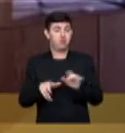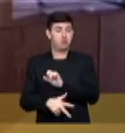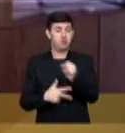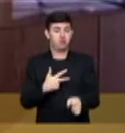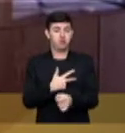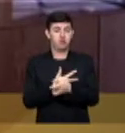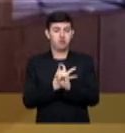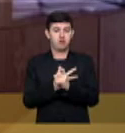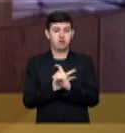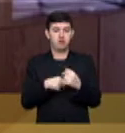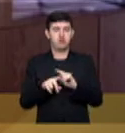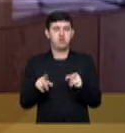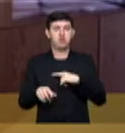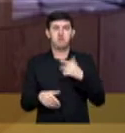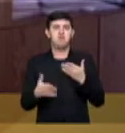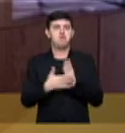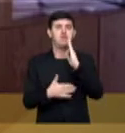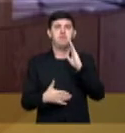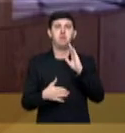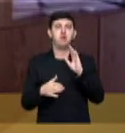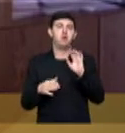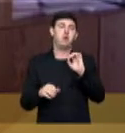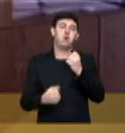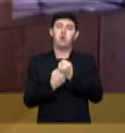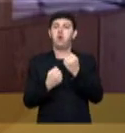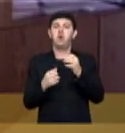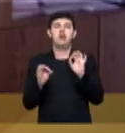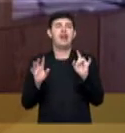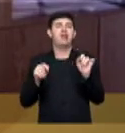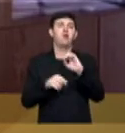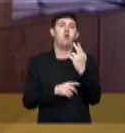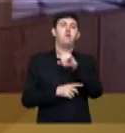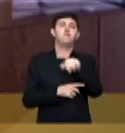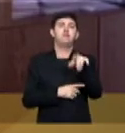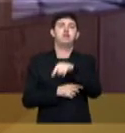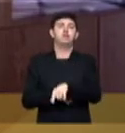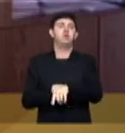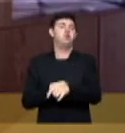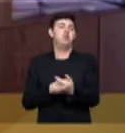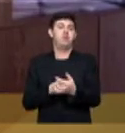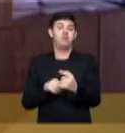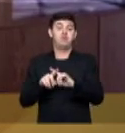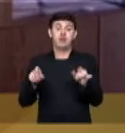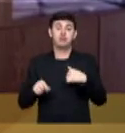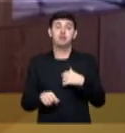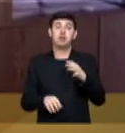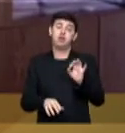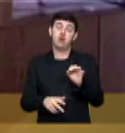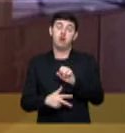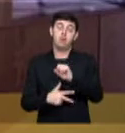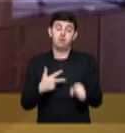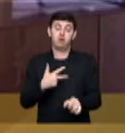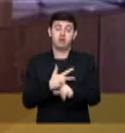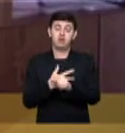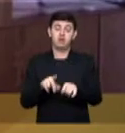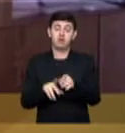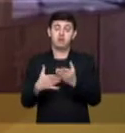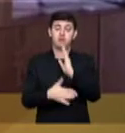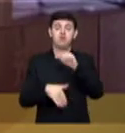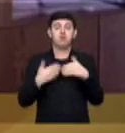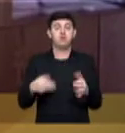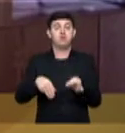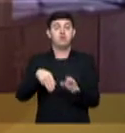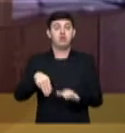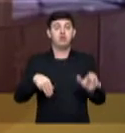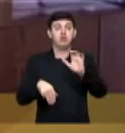silente, não sancionou nem vetou a norma, que acabou sendo promulgada pelo Legislativo. A Procuradoria-Geral da República, como muito bem colocado pelo ministro Fachin